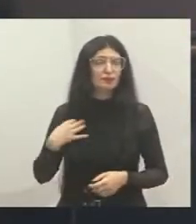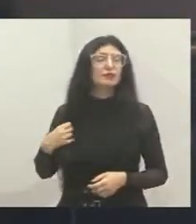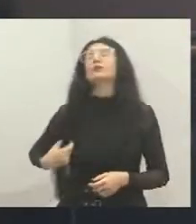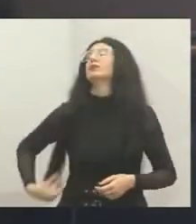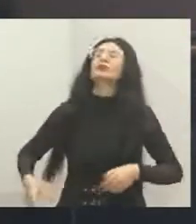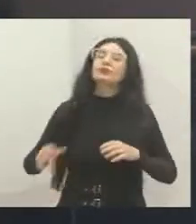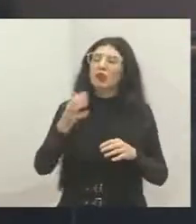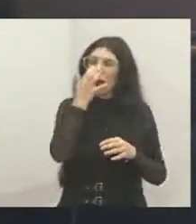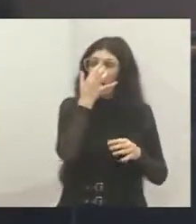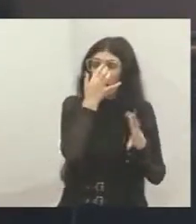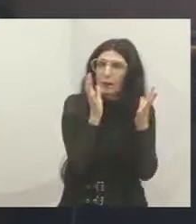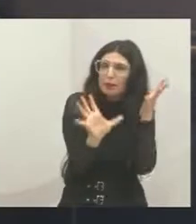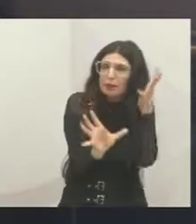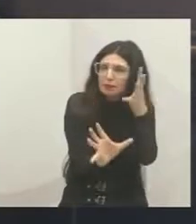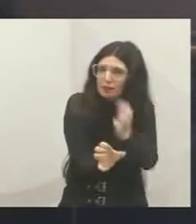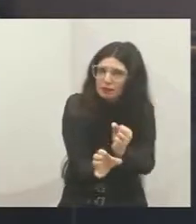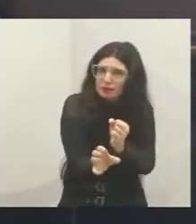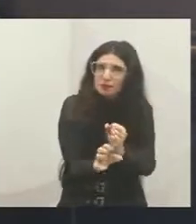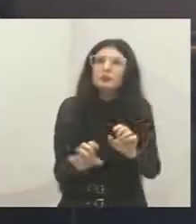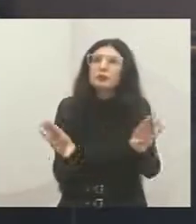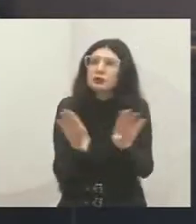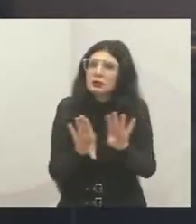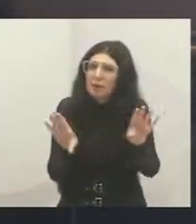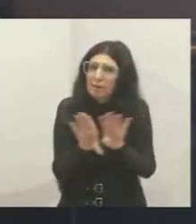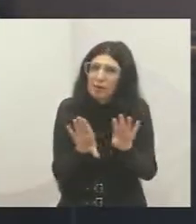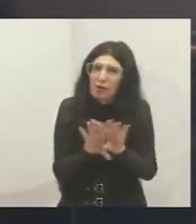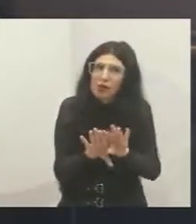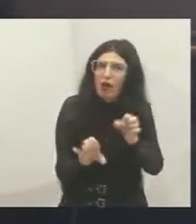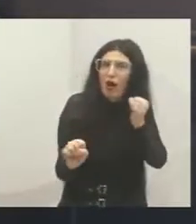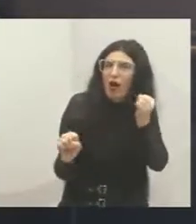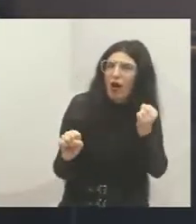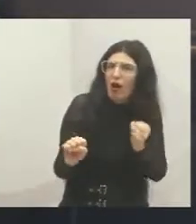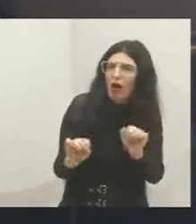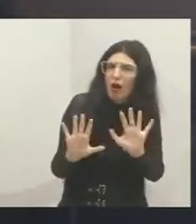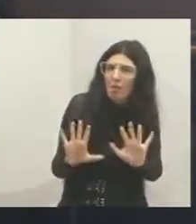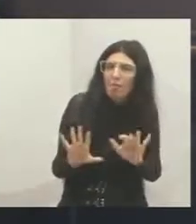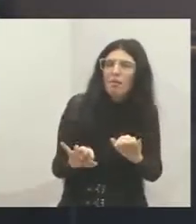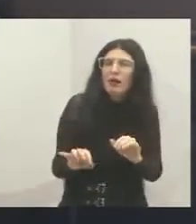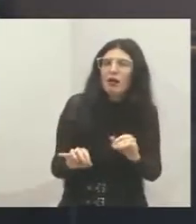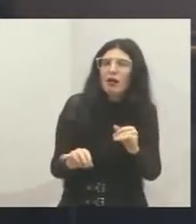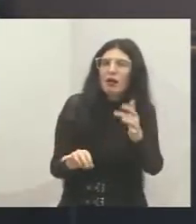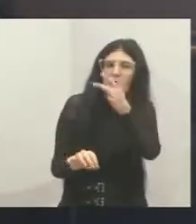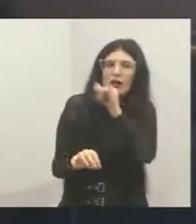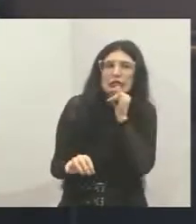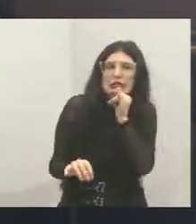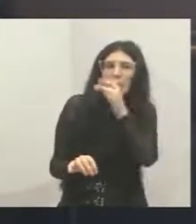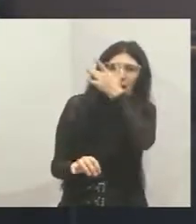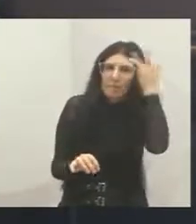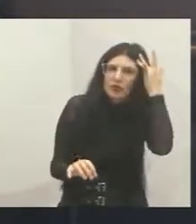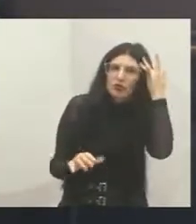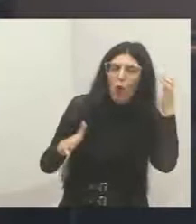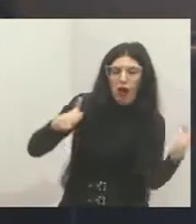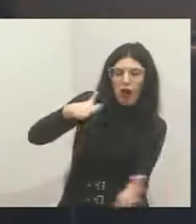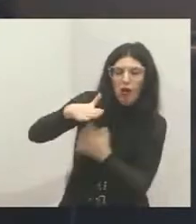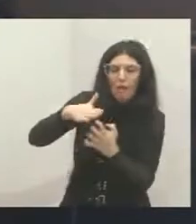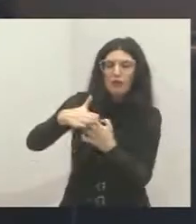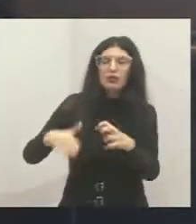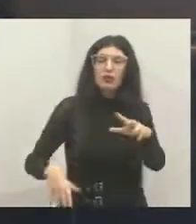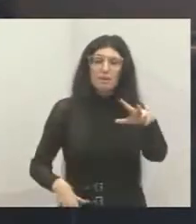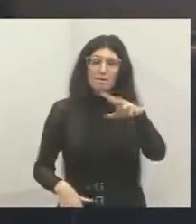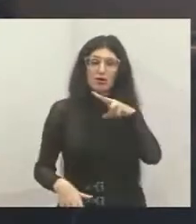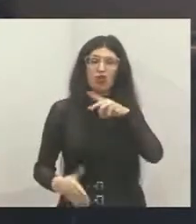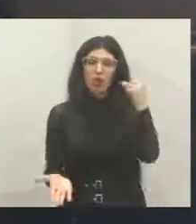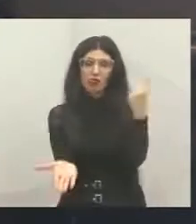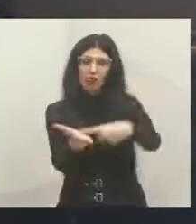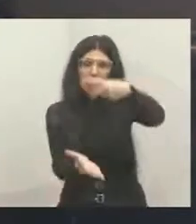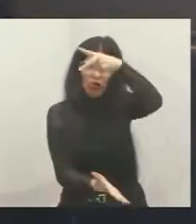computado também a mão de obra dos terceirizados. A mão de obra do